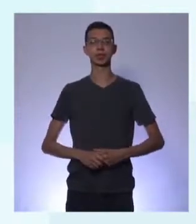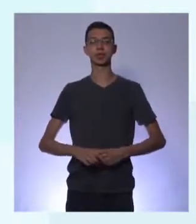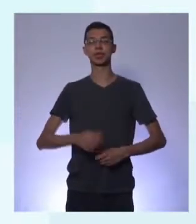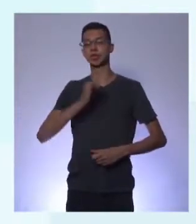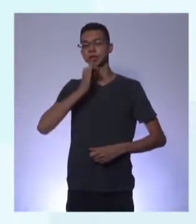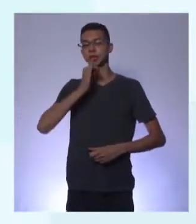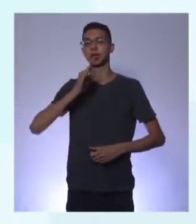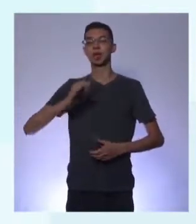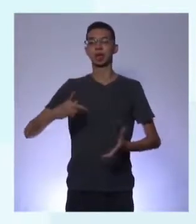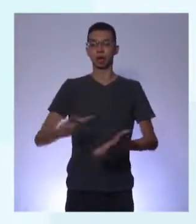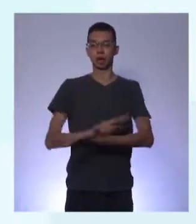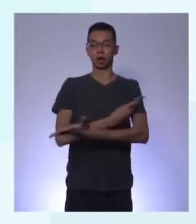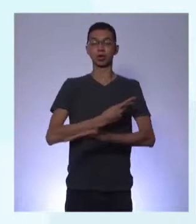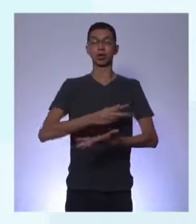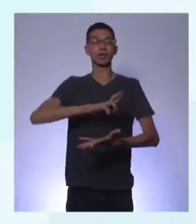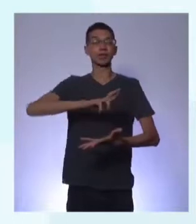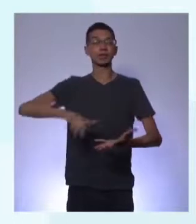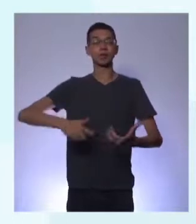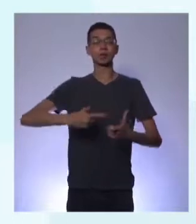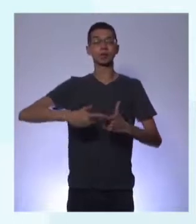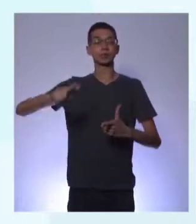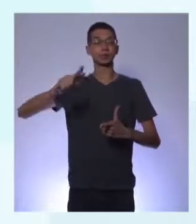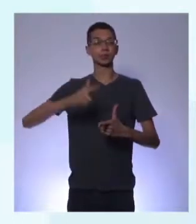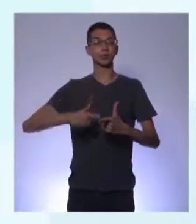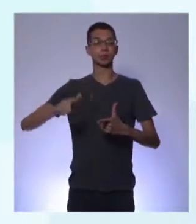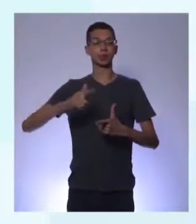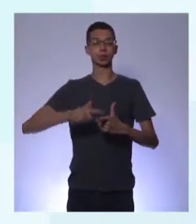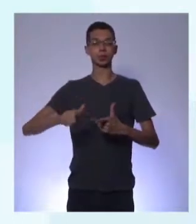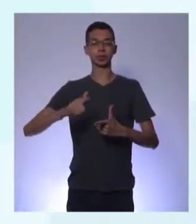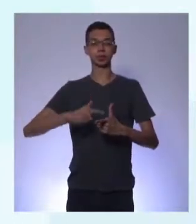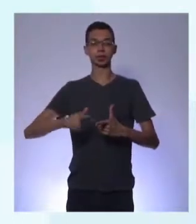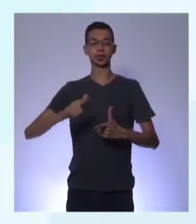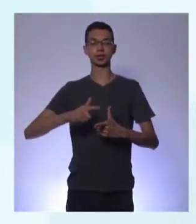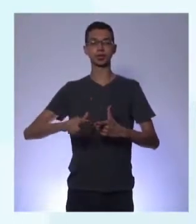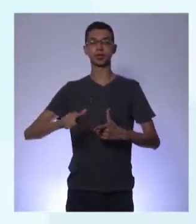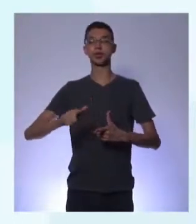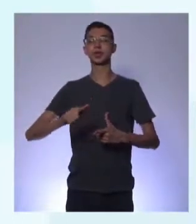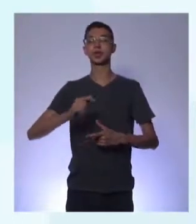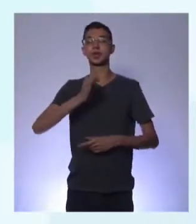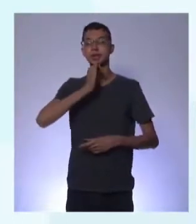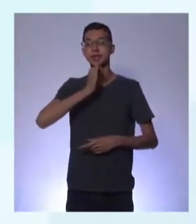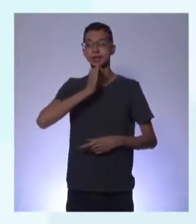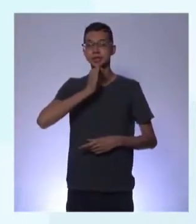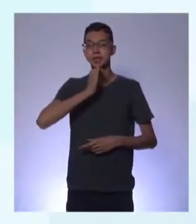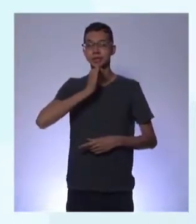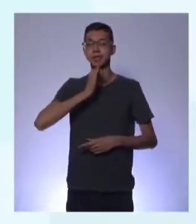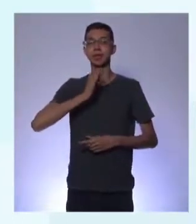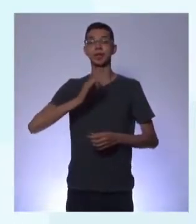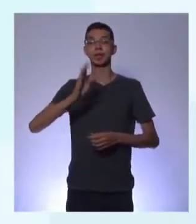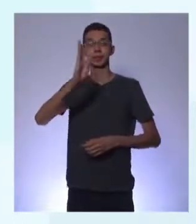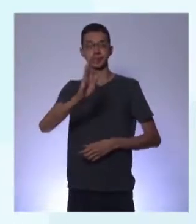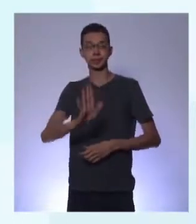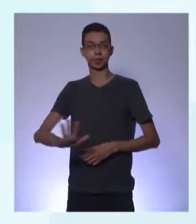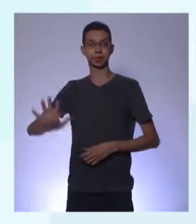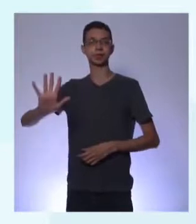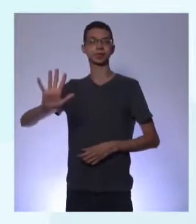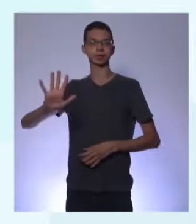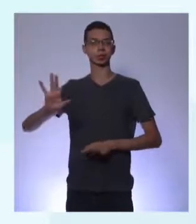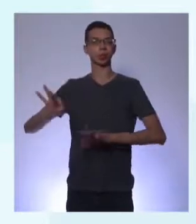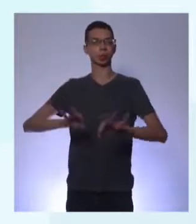onda revolucionária mesmo. Enquanto o Brasil estava ali se organizando no império,